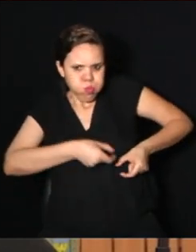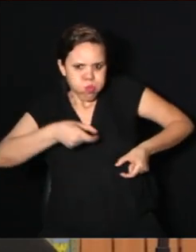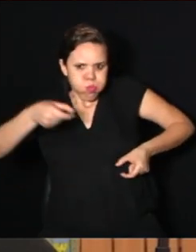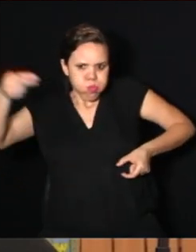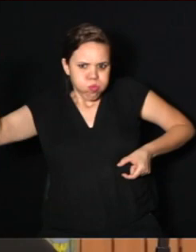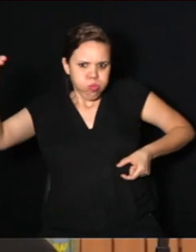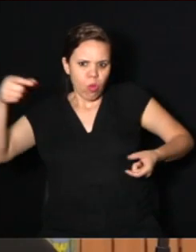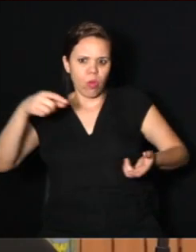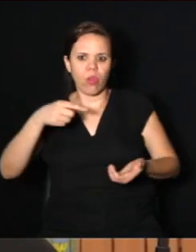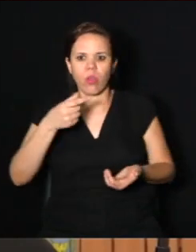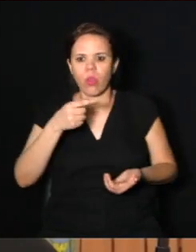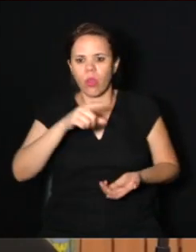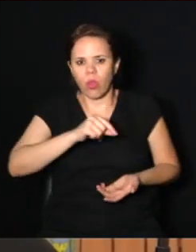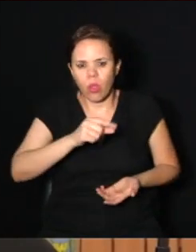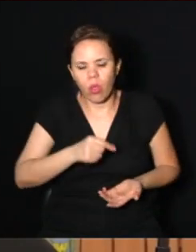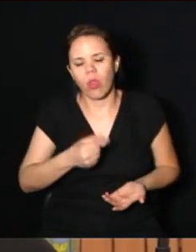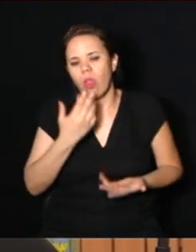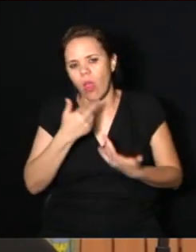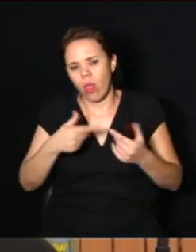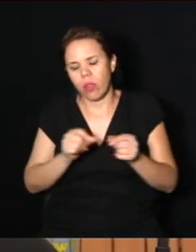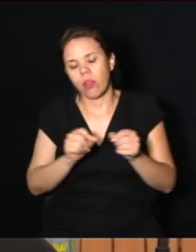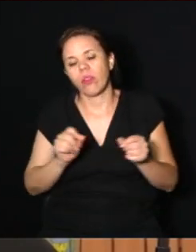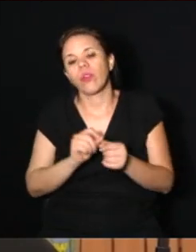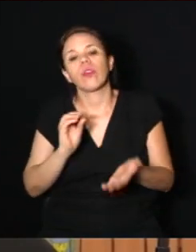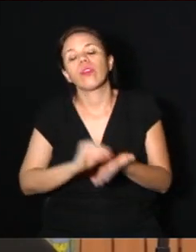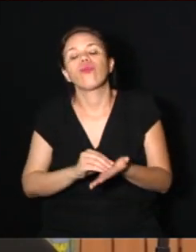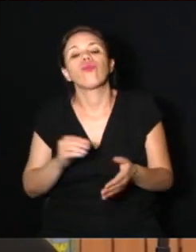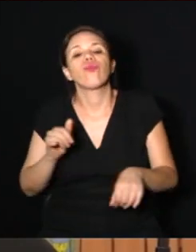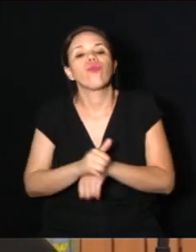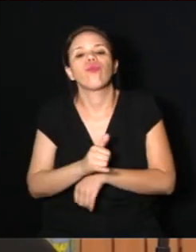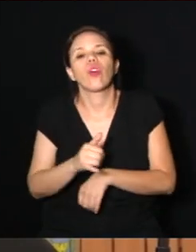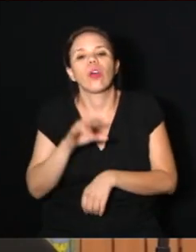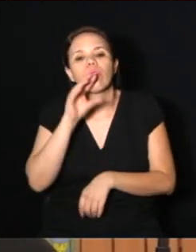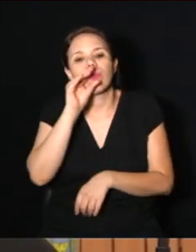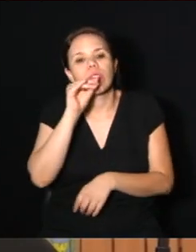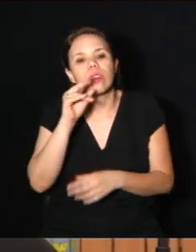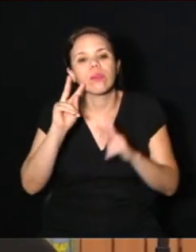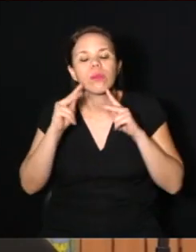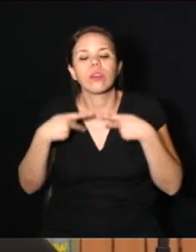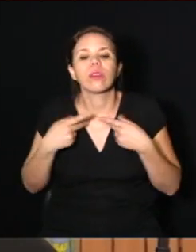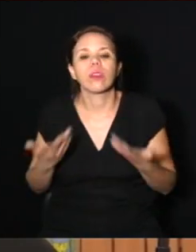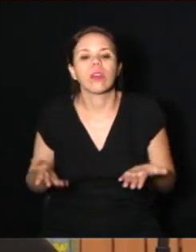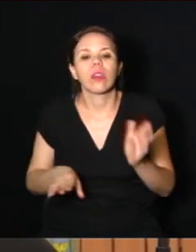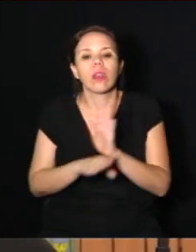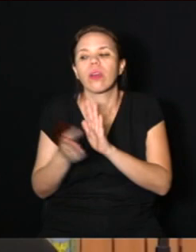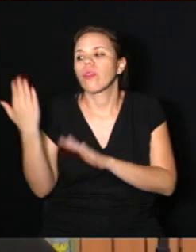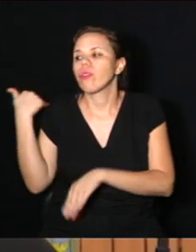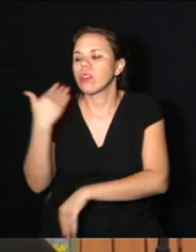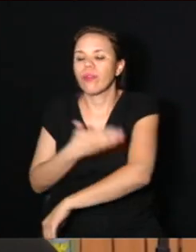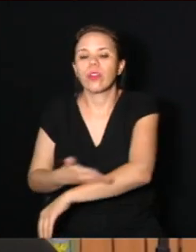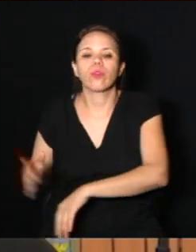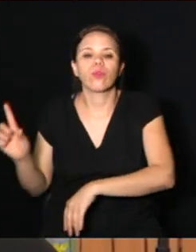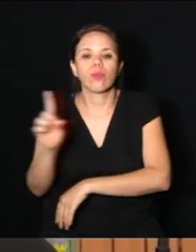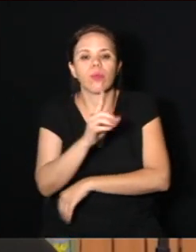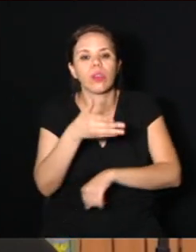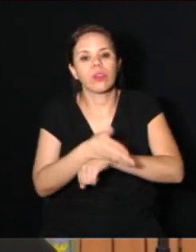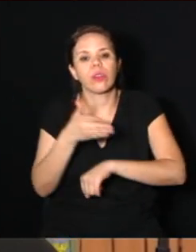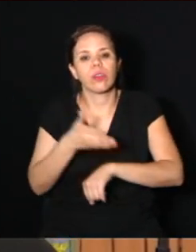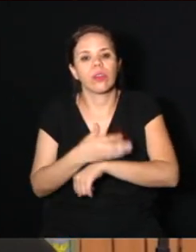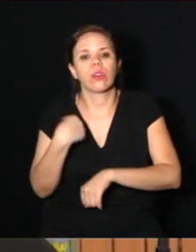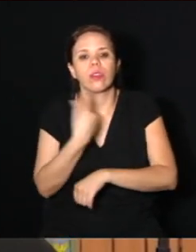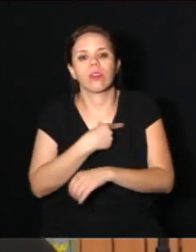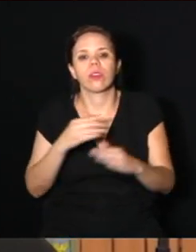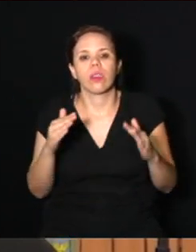o que está ocorrendo? Na falta desses funcionários humanitários, que estava acostumado a vir na